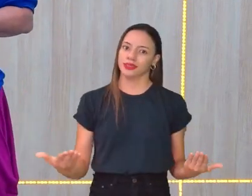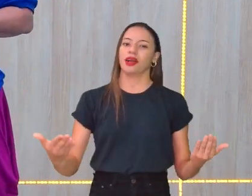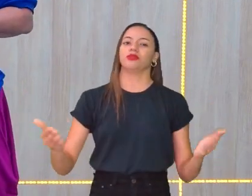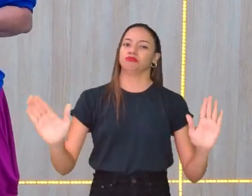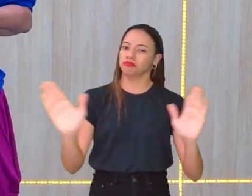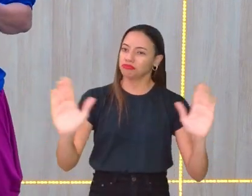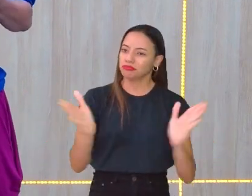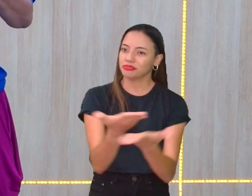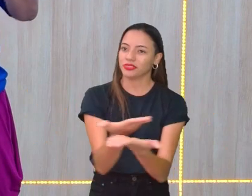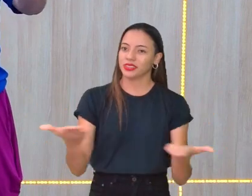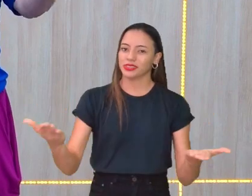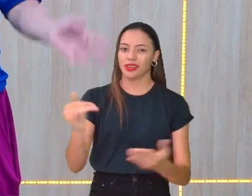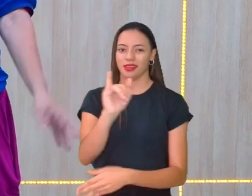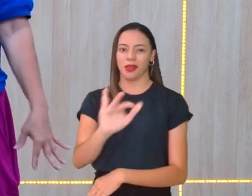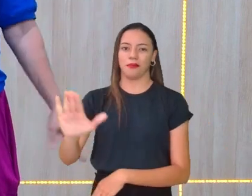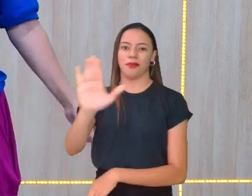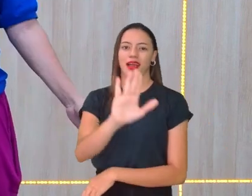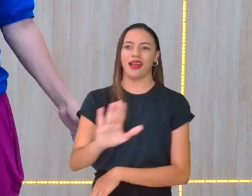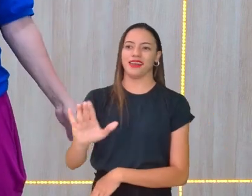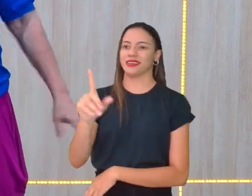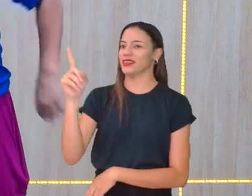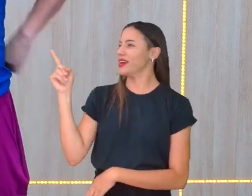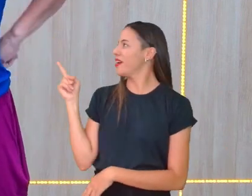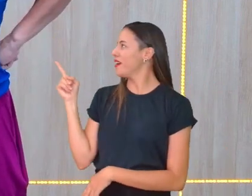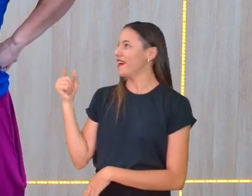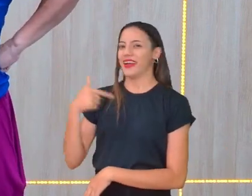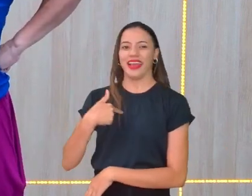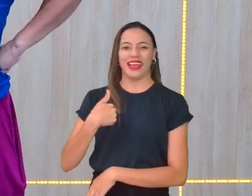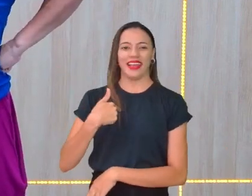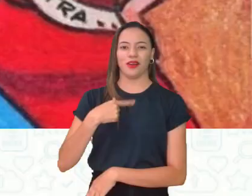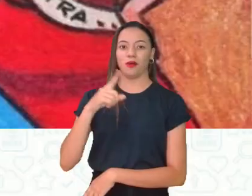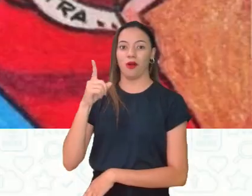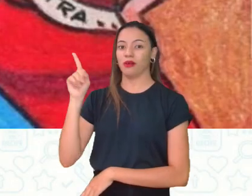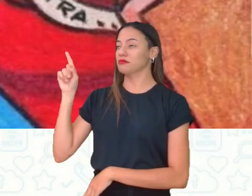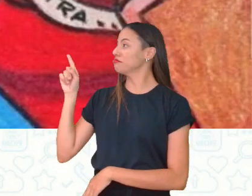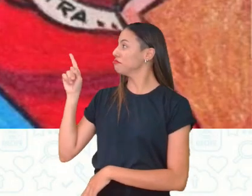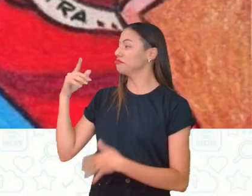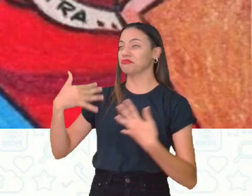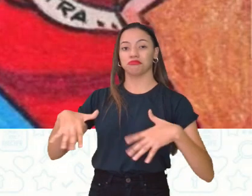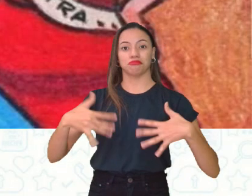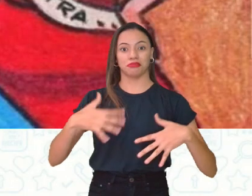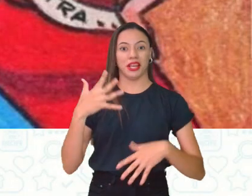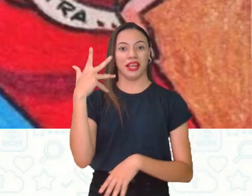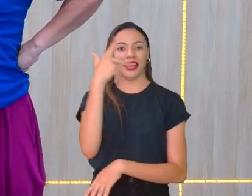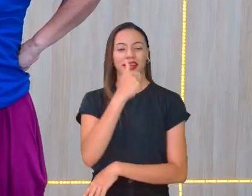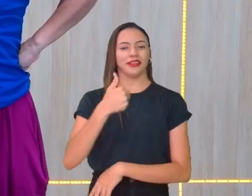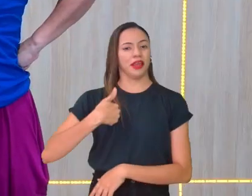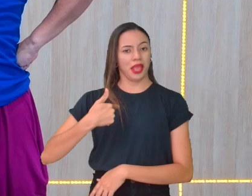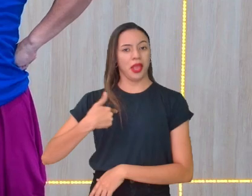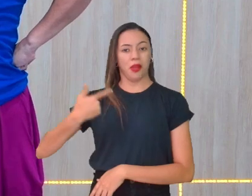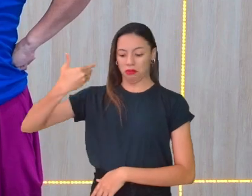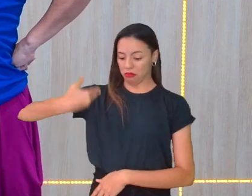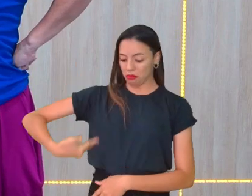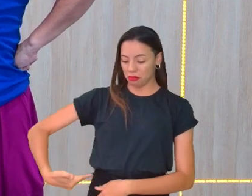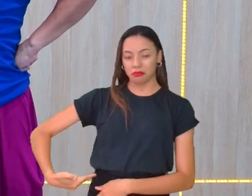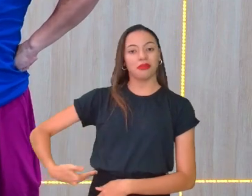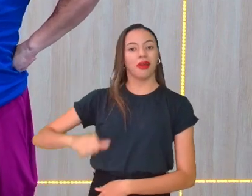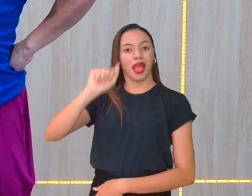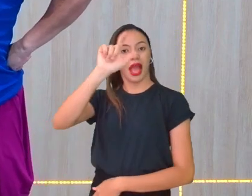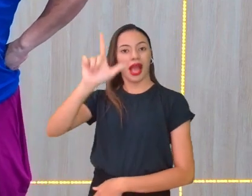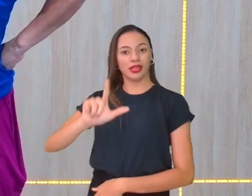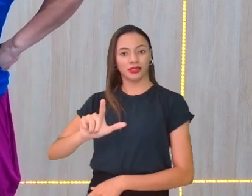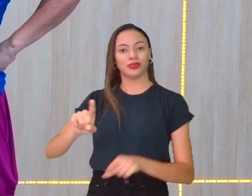de vocês com essa imagem, aí estou dando tchauzinho aí, eu olho a de Diana, que linda, eu também, eu estou aqui de azul e